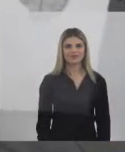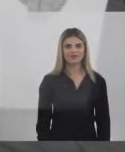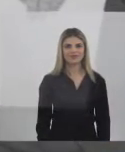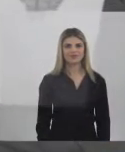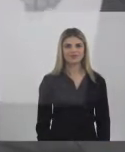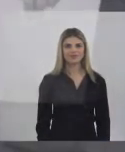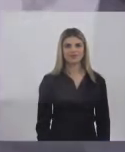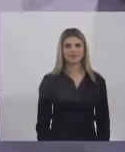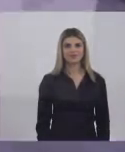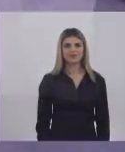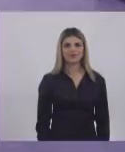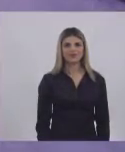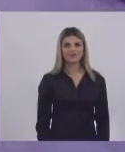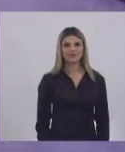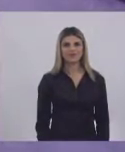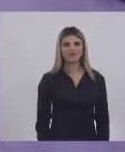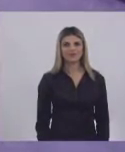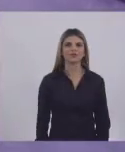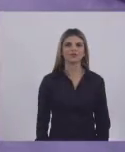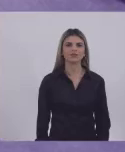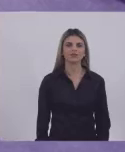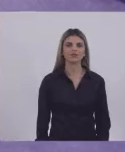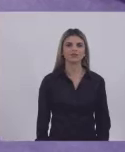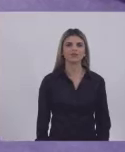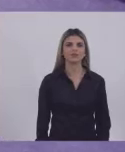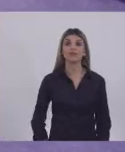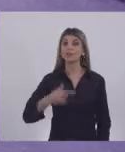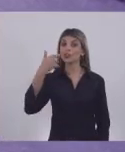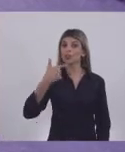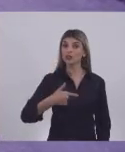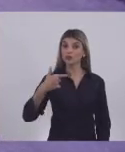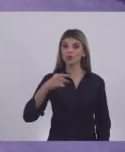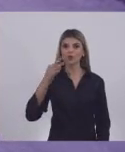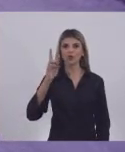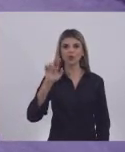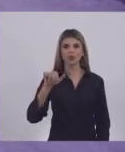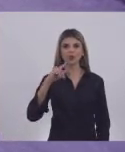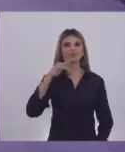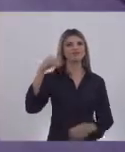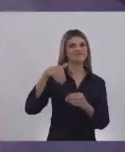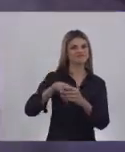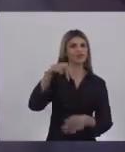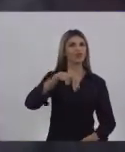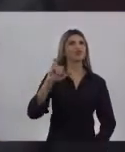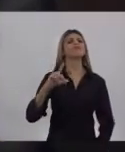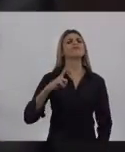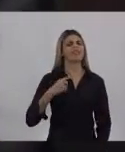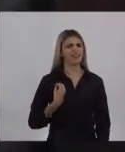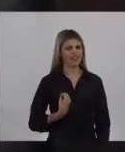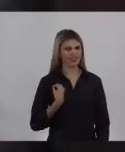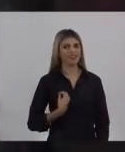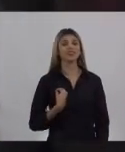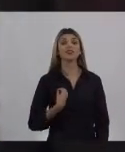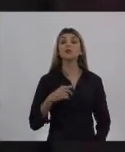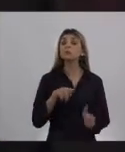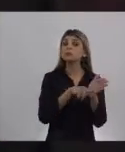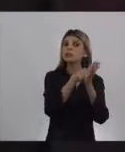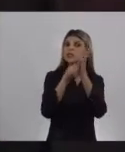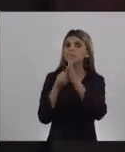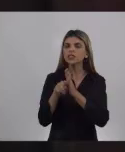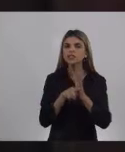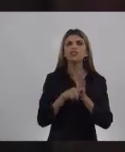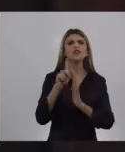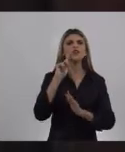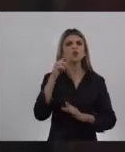limpa, tem experiência, já asfaltou e colocou saneamento em muitas ruas de Nova Iguaçu como secretário de obras. É um